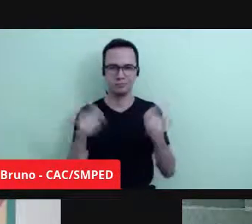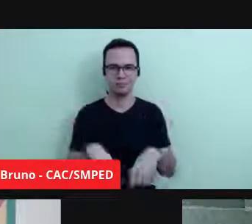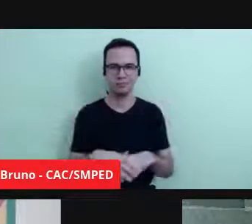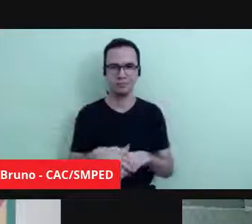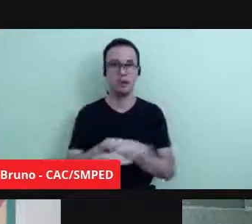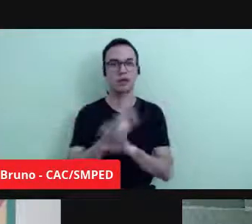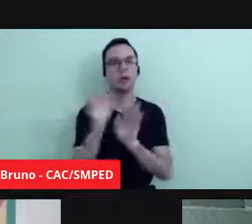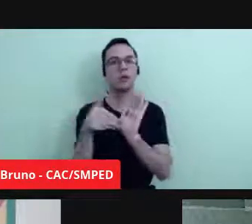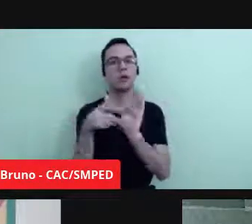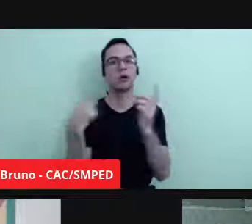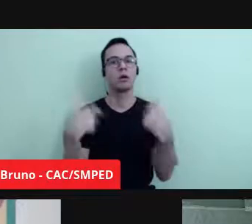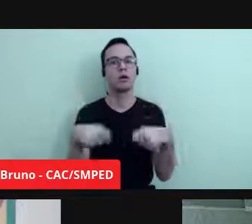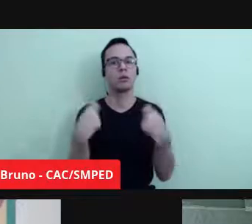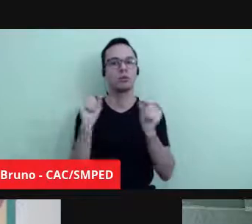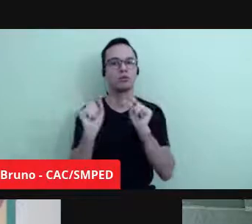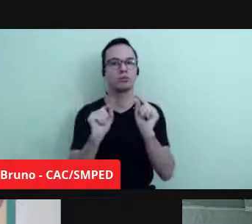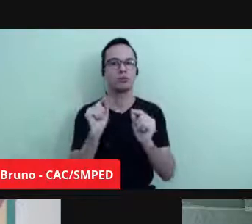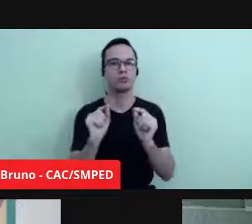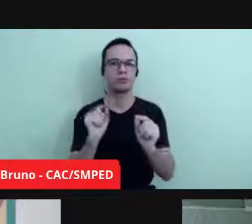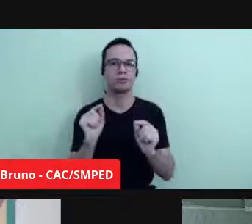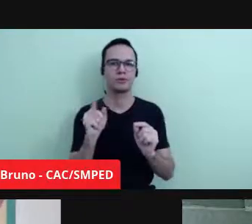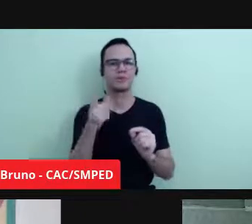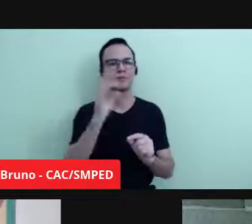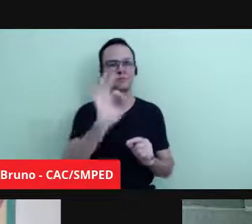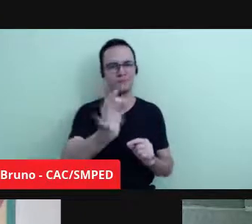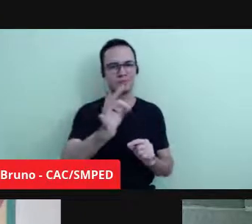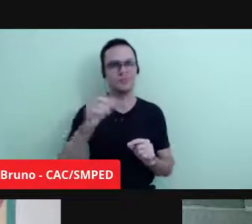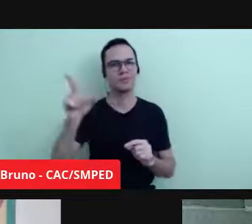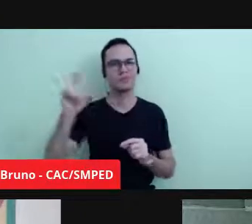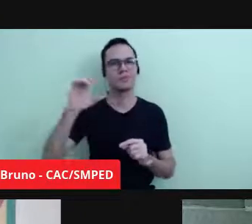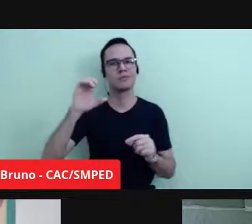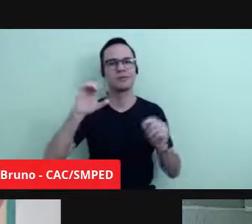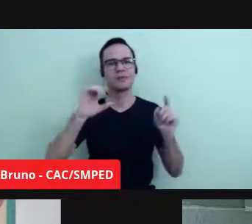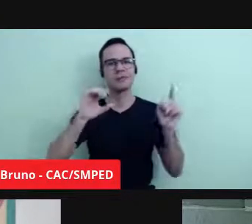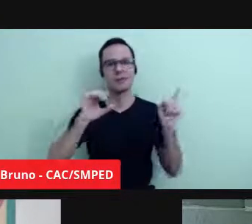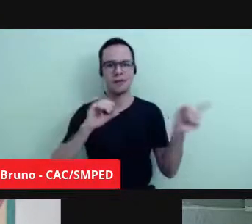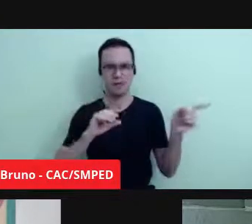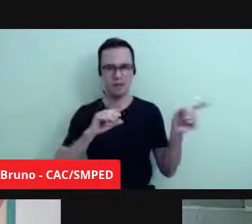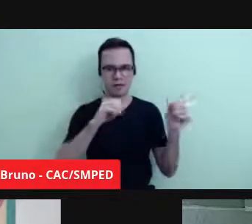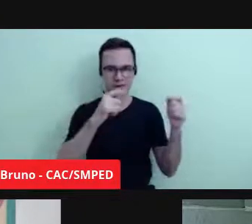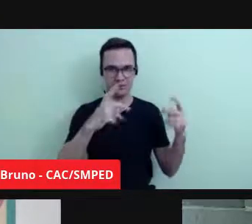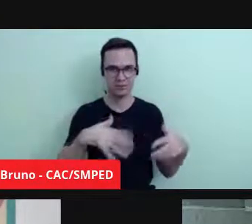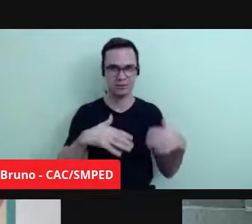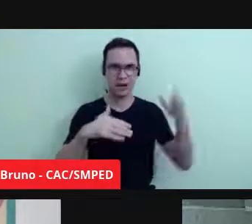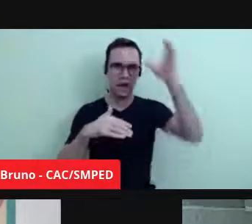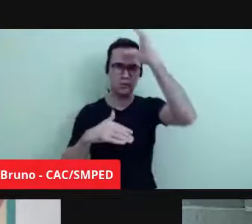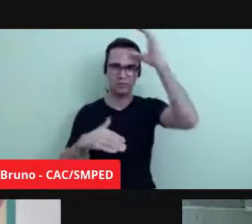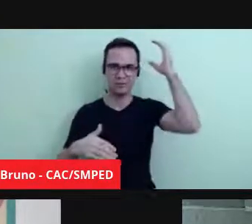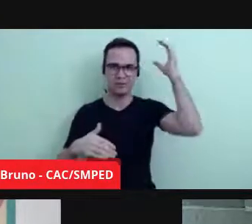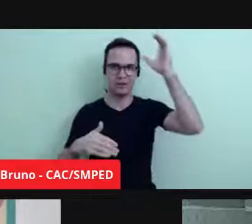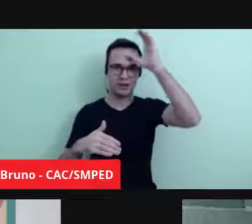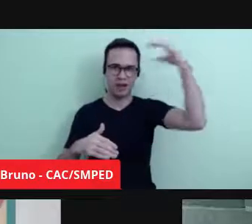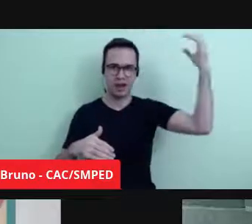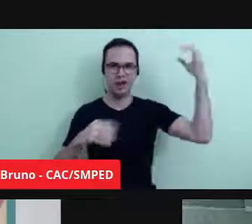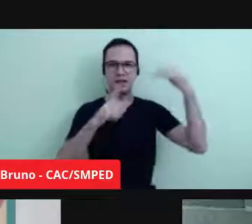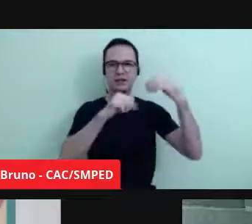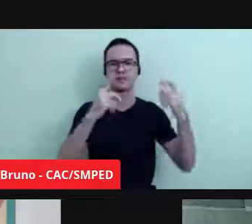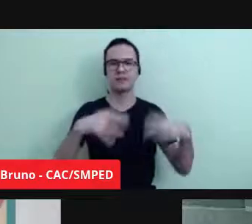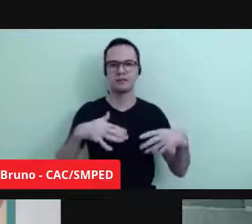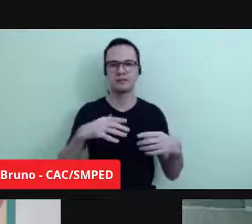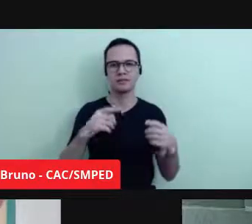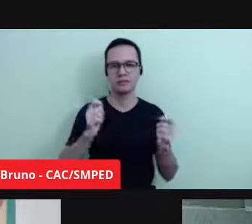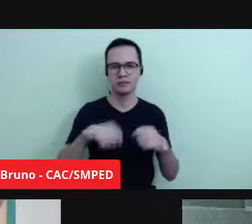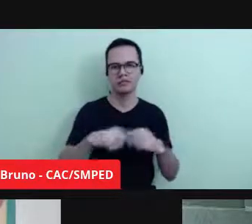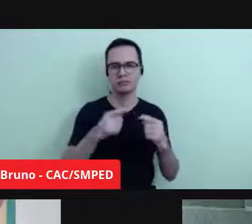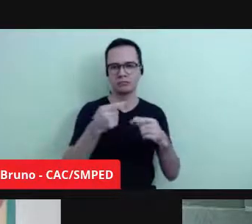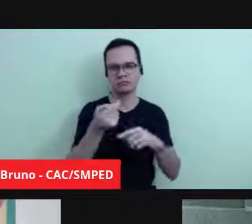mundo precisa é exatamente o que o Cláudio trouxe. Às vezes a gente acha, quando fala de acessibilidade, que um